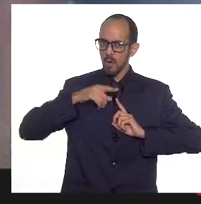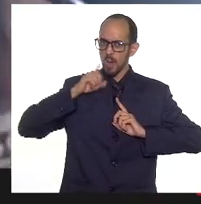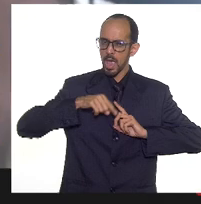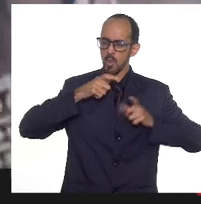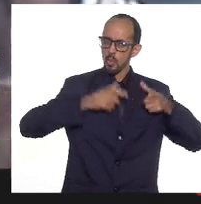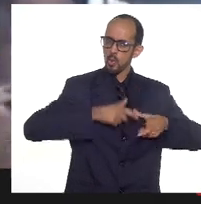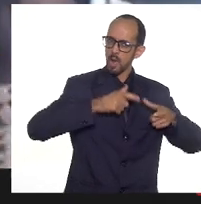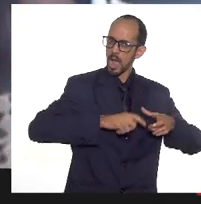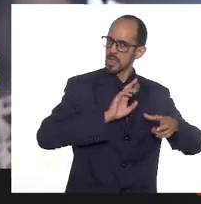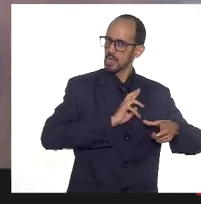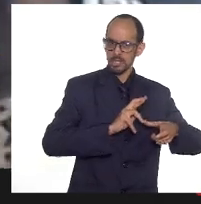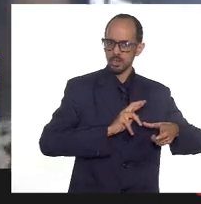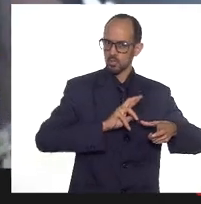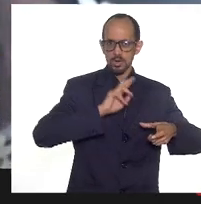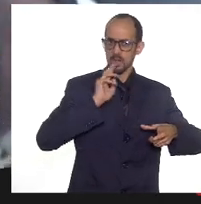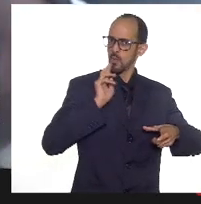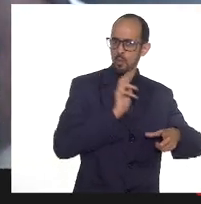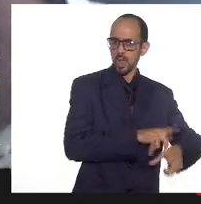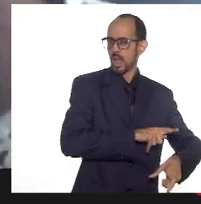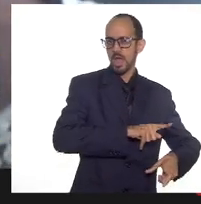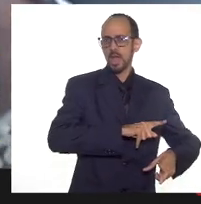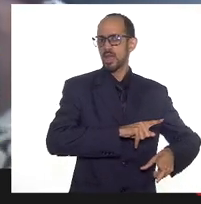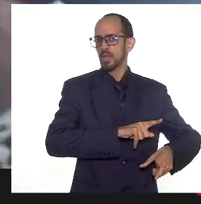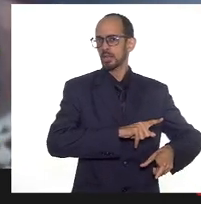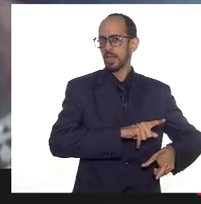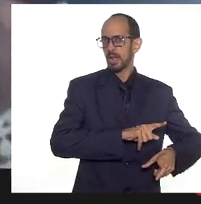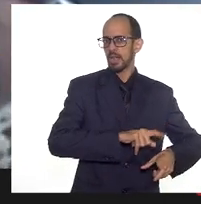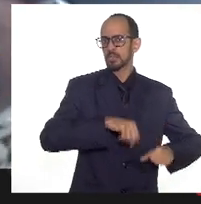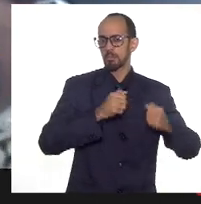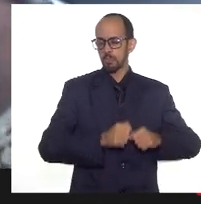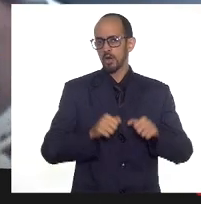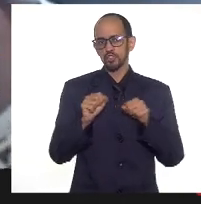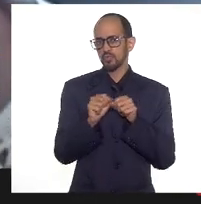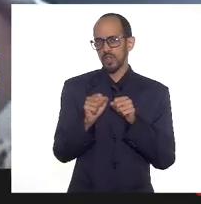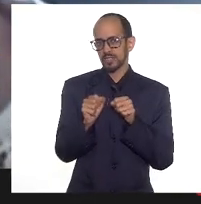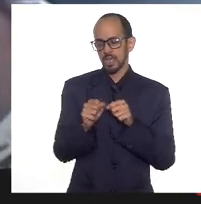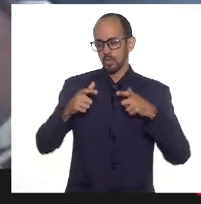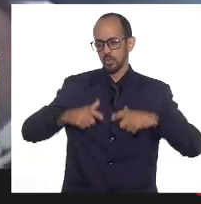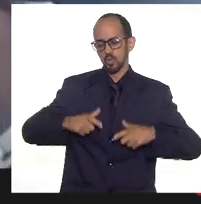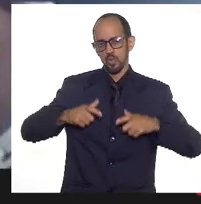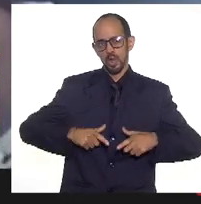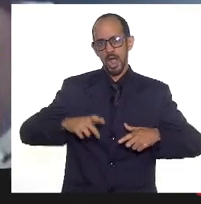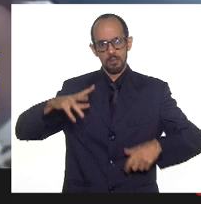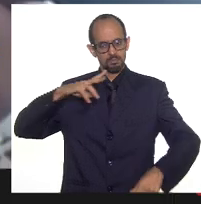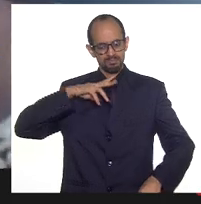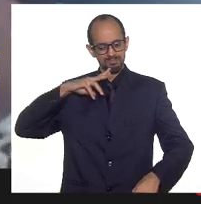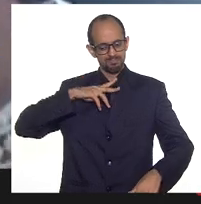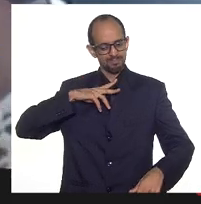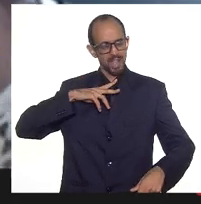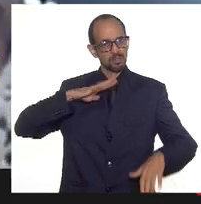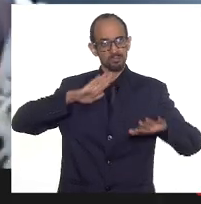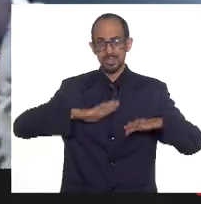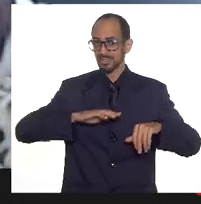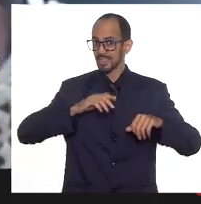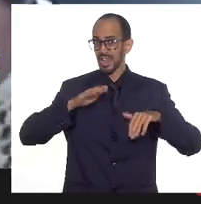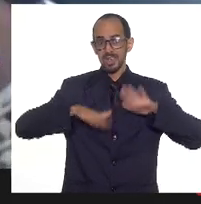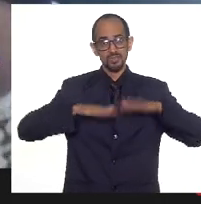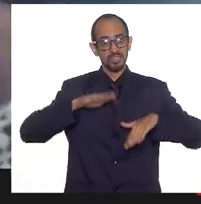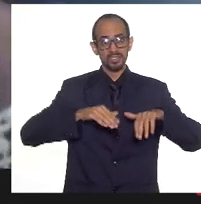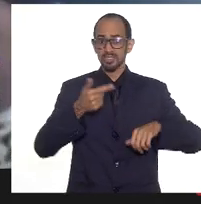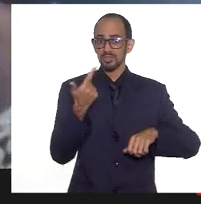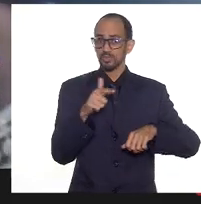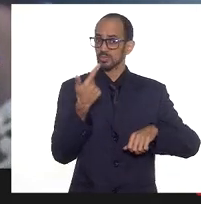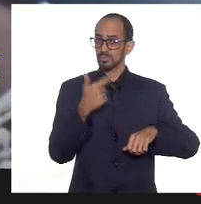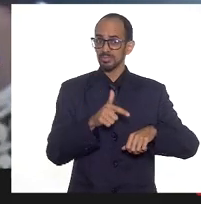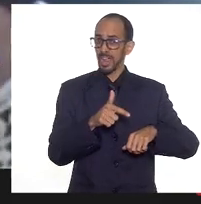pode fazer a sua religião no seu espaço privado. Nem a elas esse direito é garantido, porque o que a gente vê é que